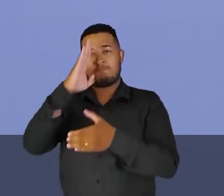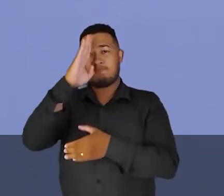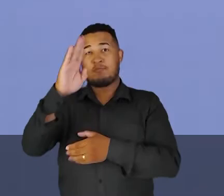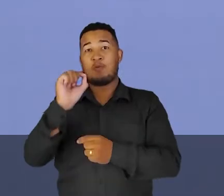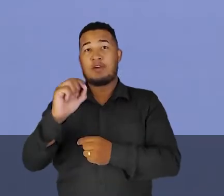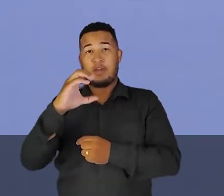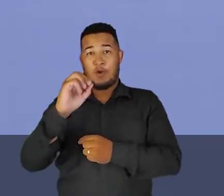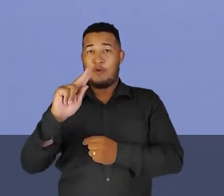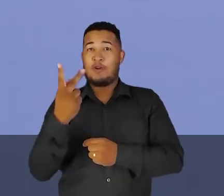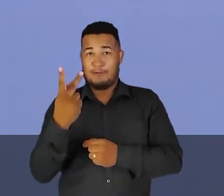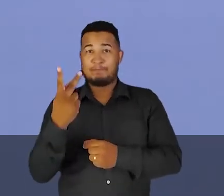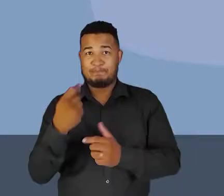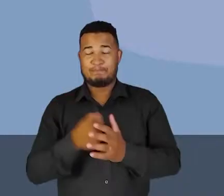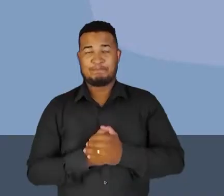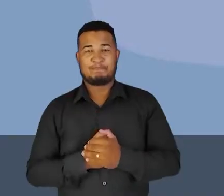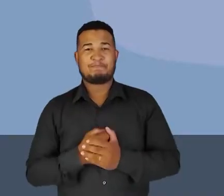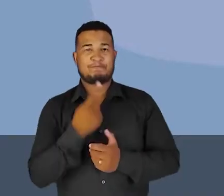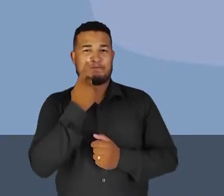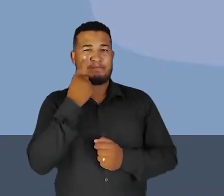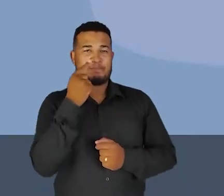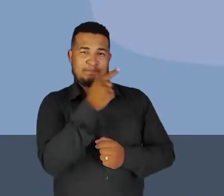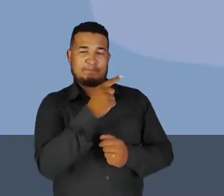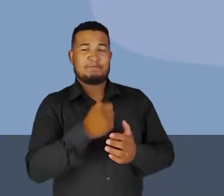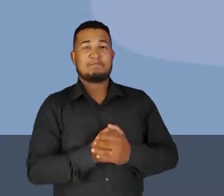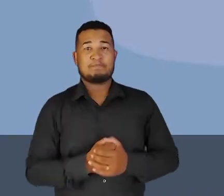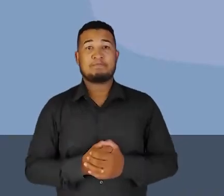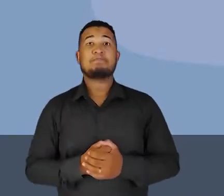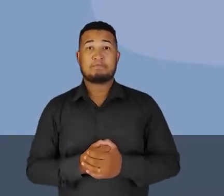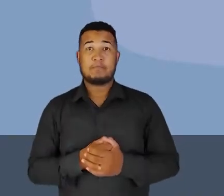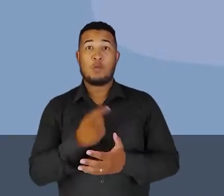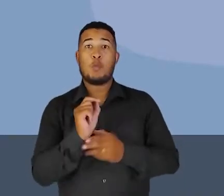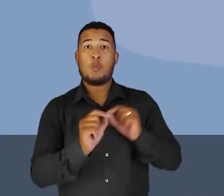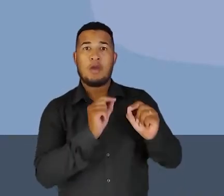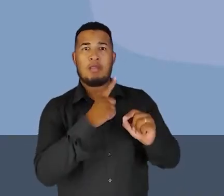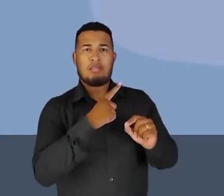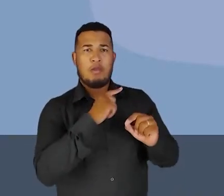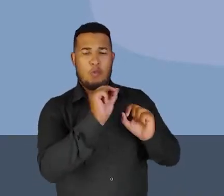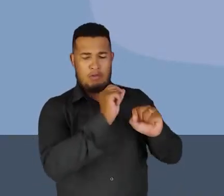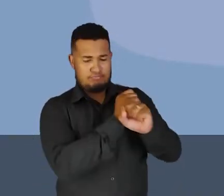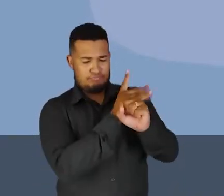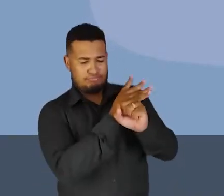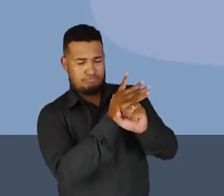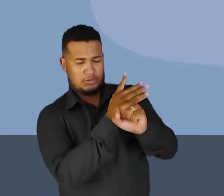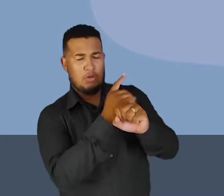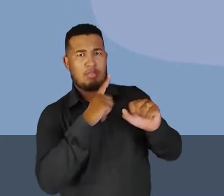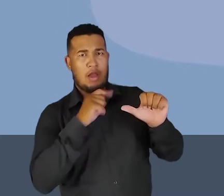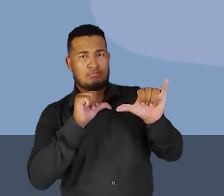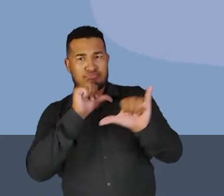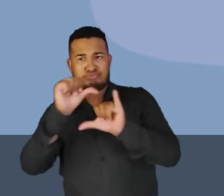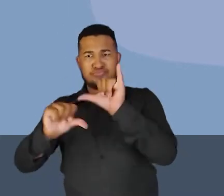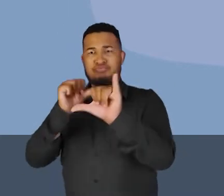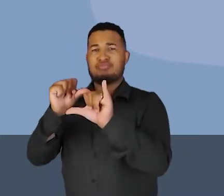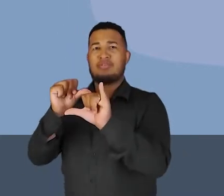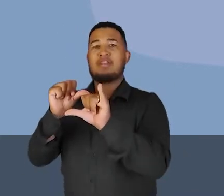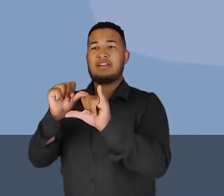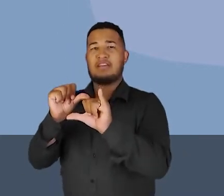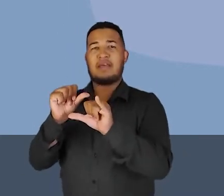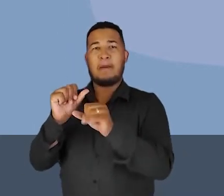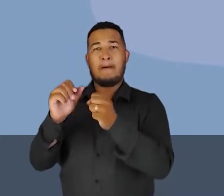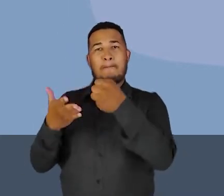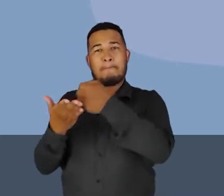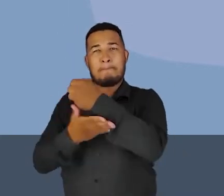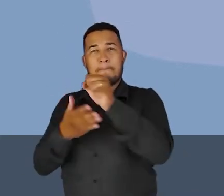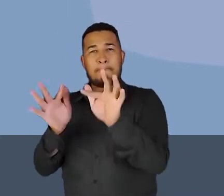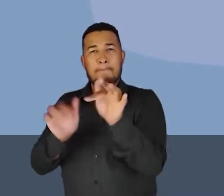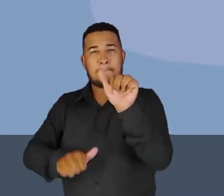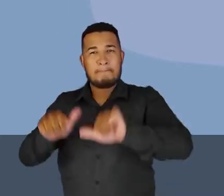é a hidroxila. Volta no slide. Então, o meu ácido H, ao reagir com a minha base OH, nós vamos ter a formação